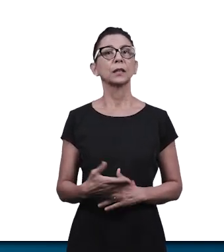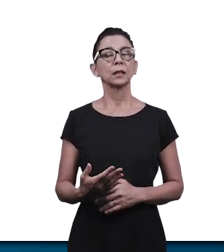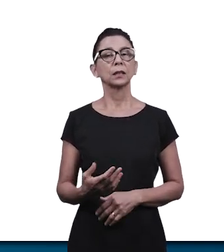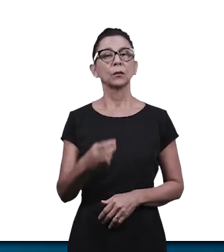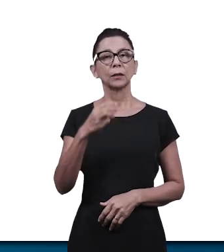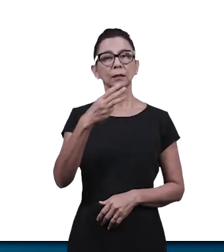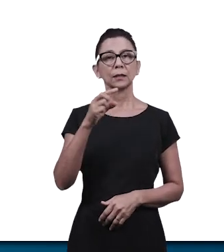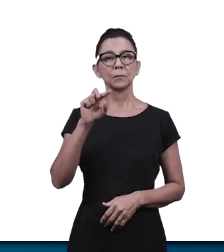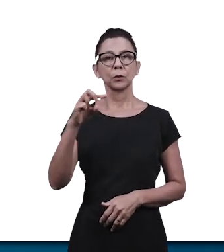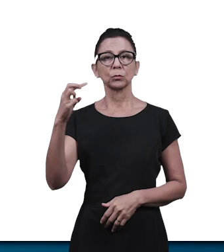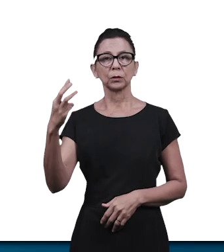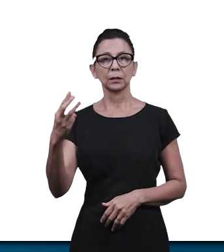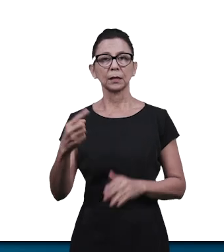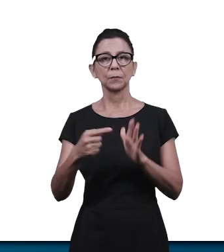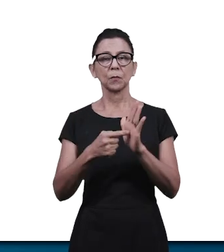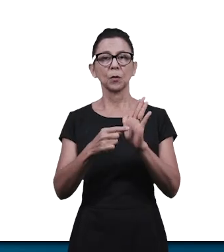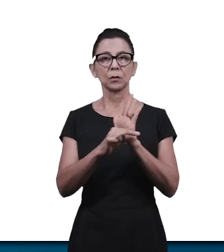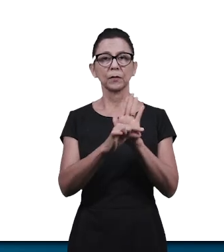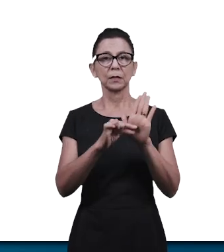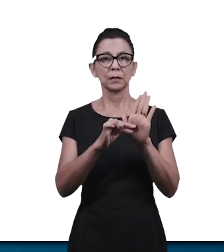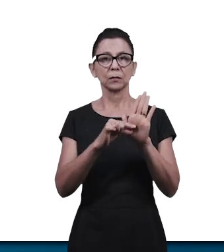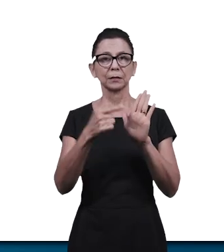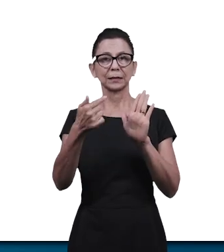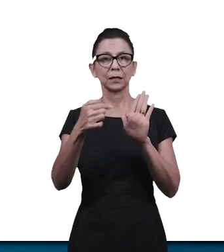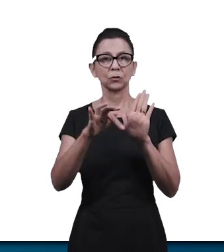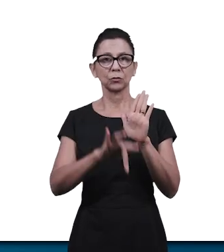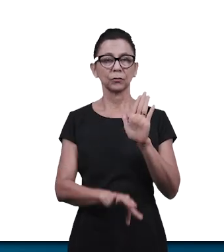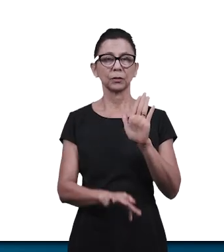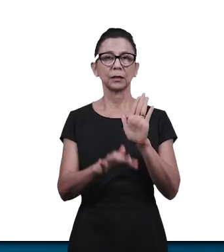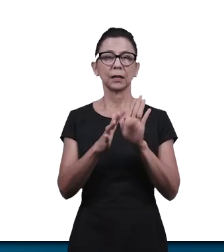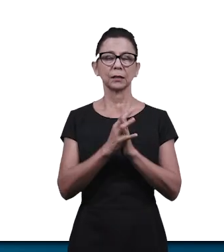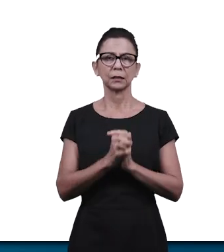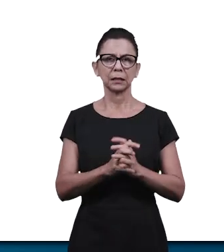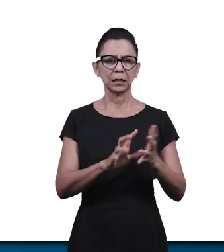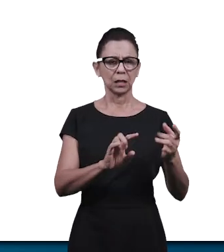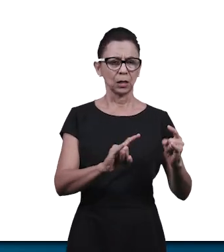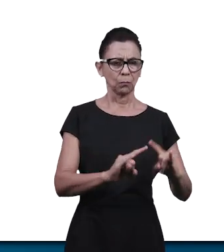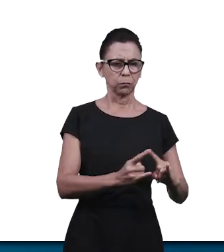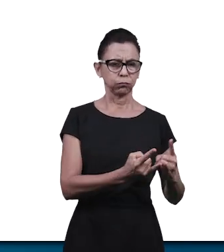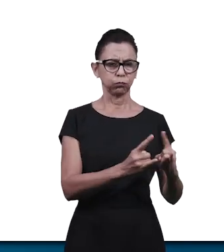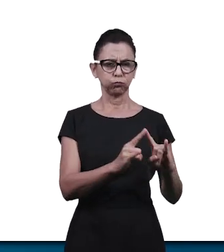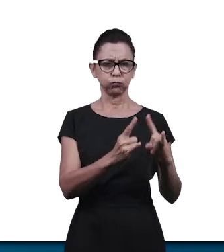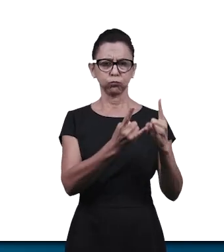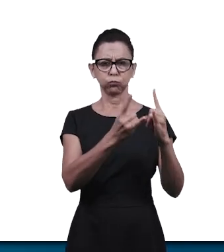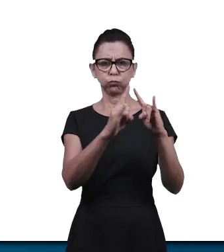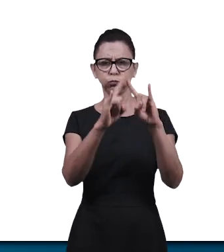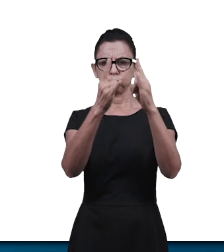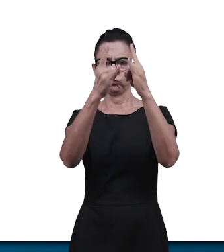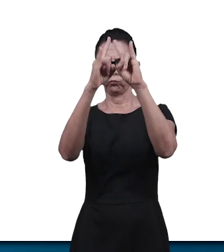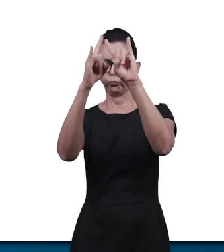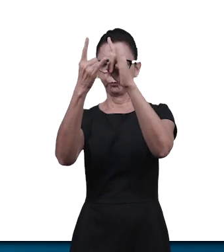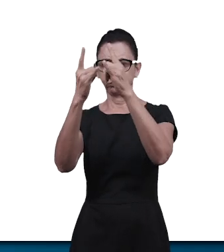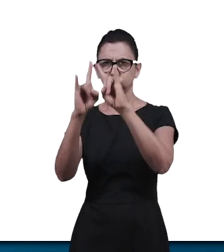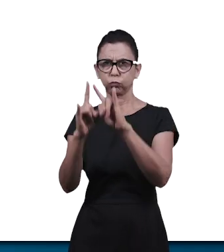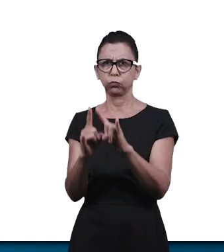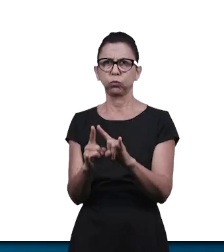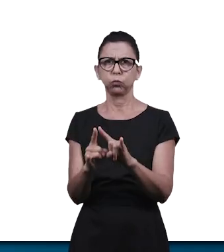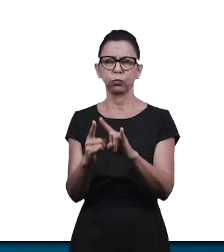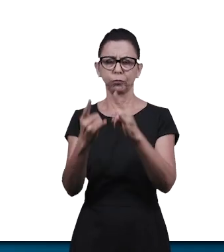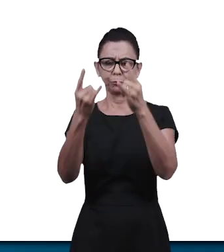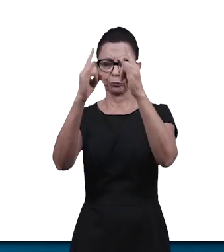o final do versículo 7 e diz assim: e os espinhos cresceram e